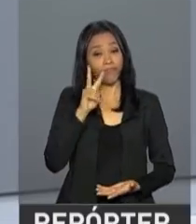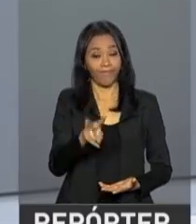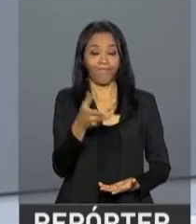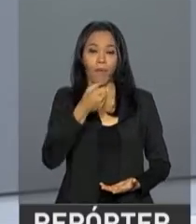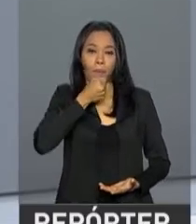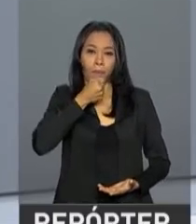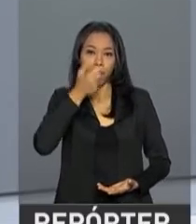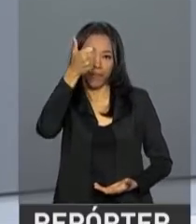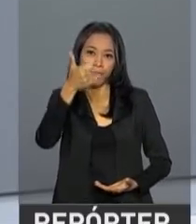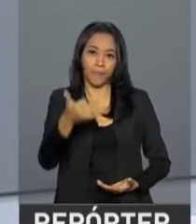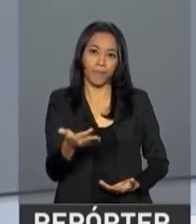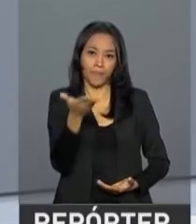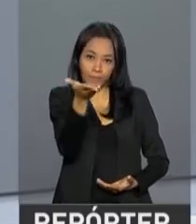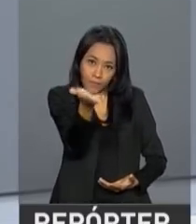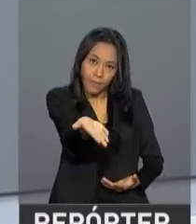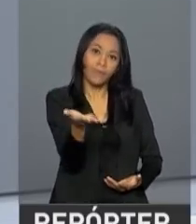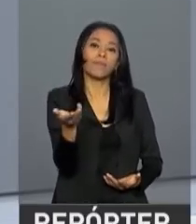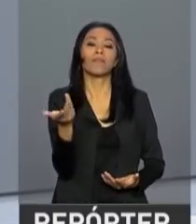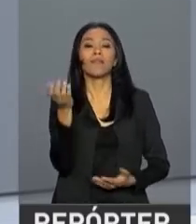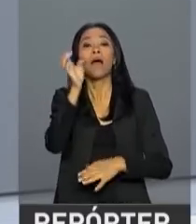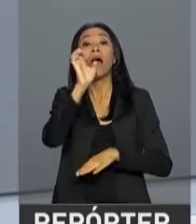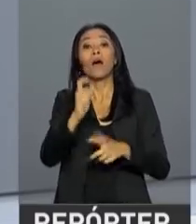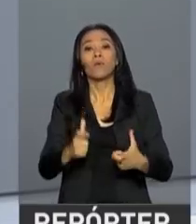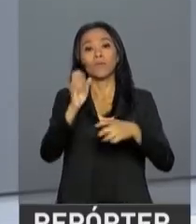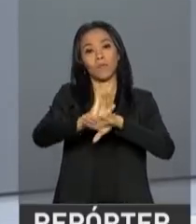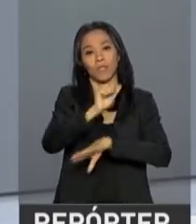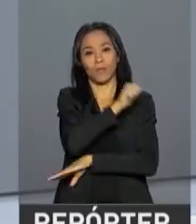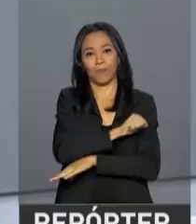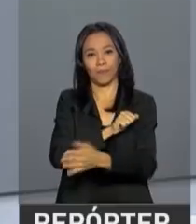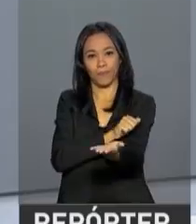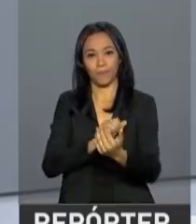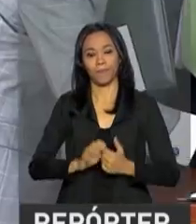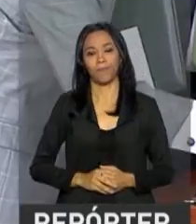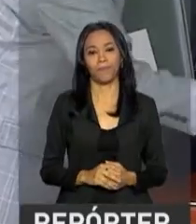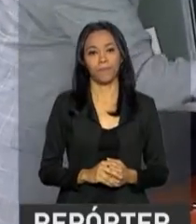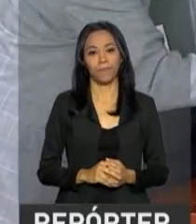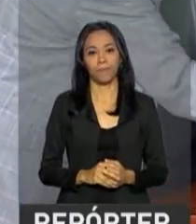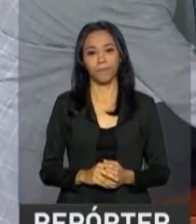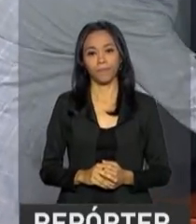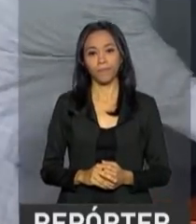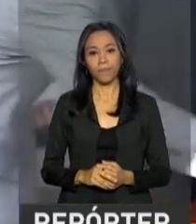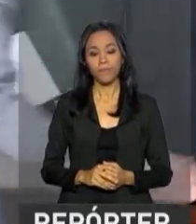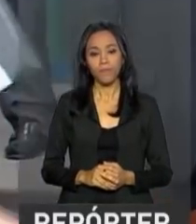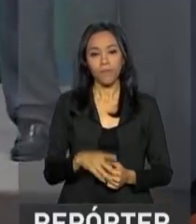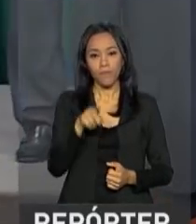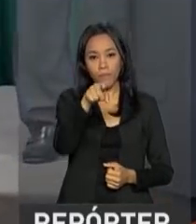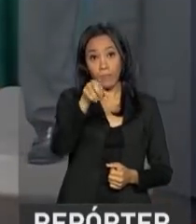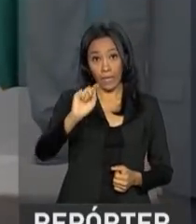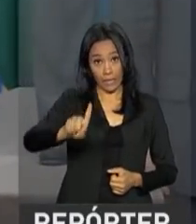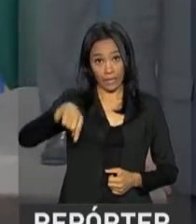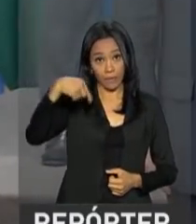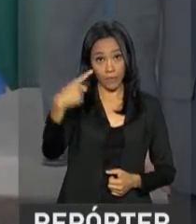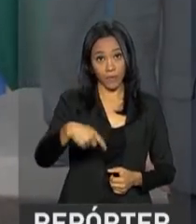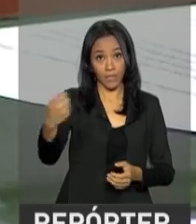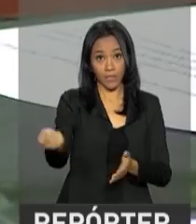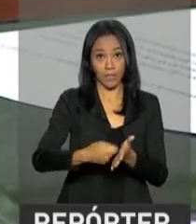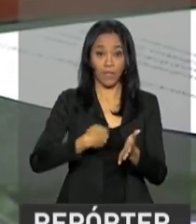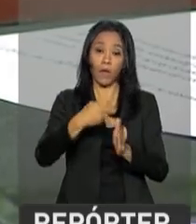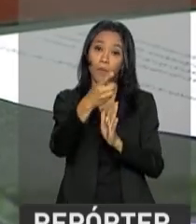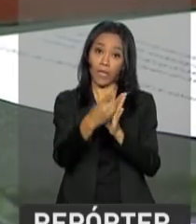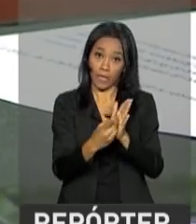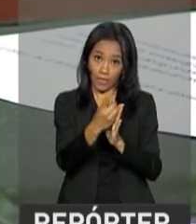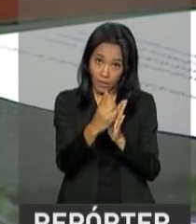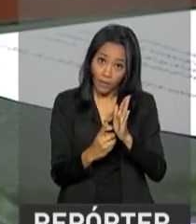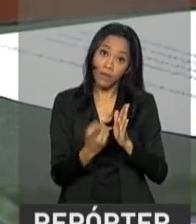encontro no palácio da guanabara sede do governo do rio de janeiro depois de assinar o decreto de intervenção